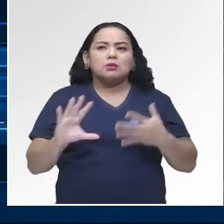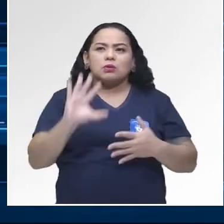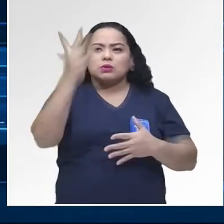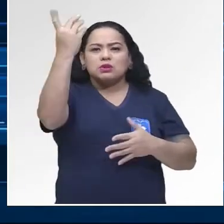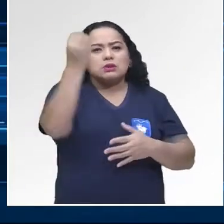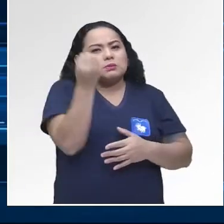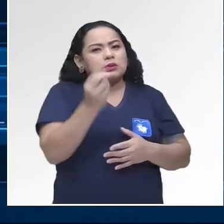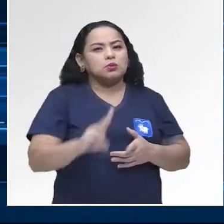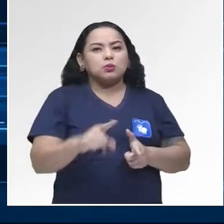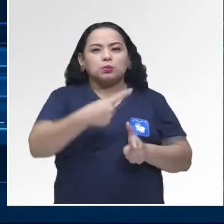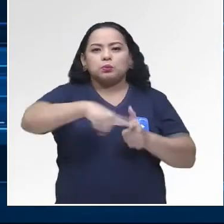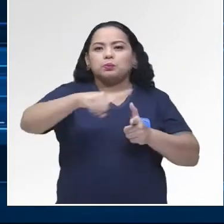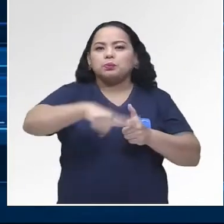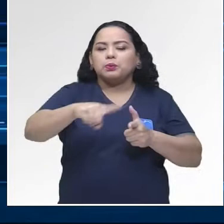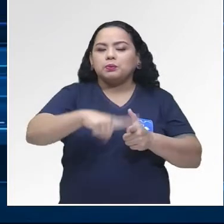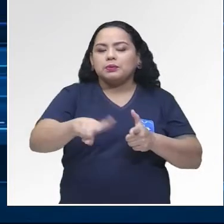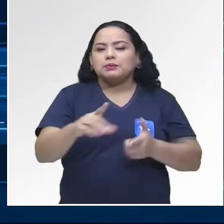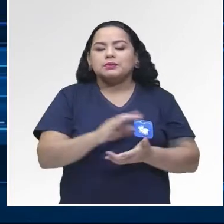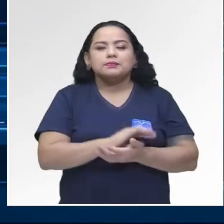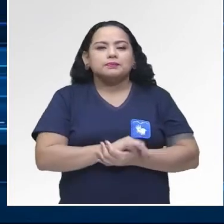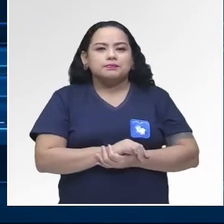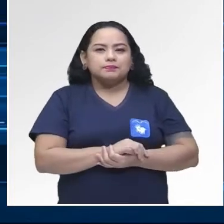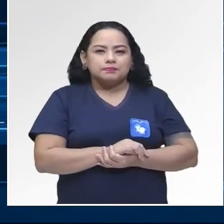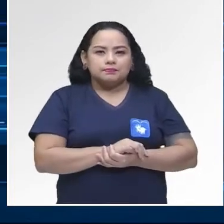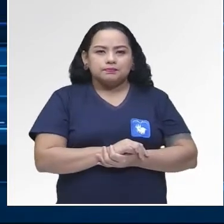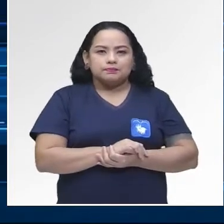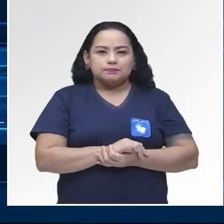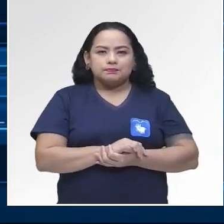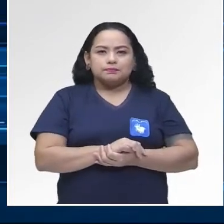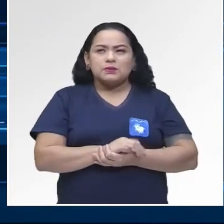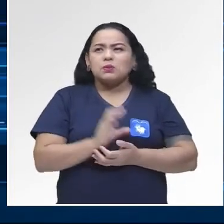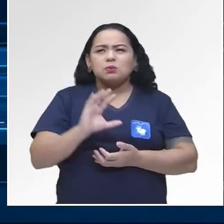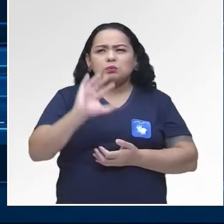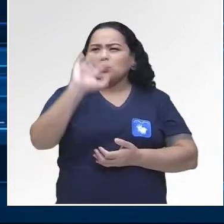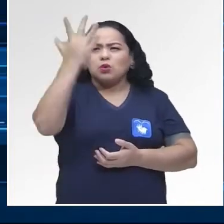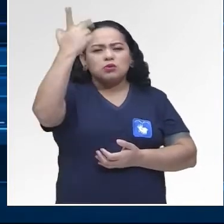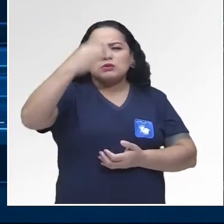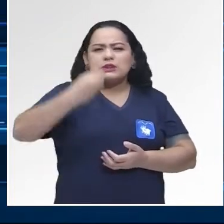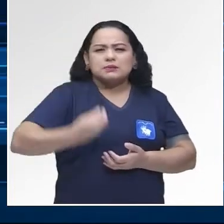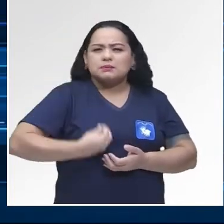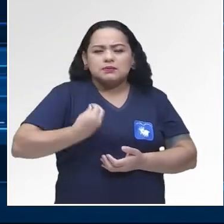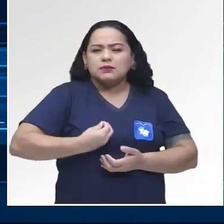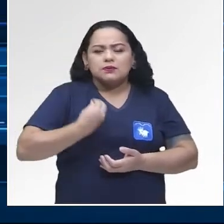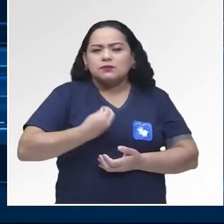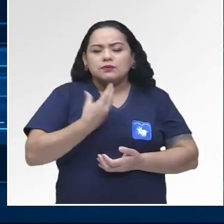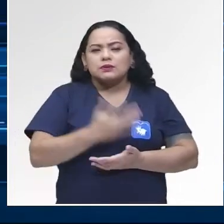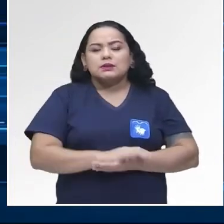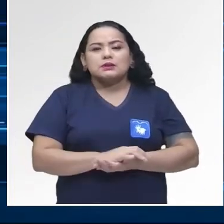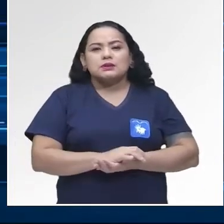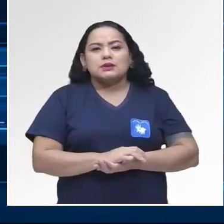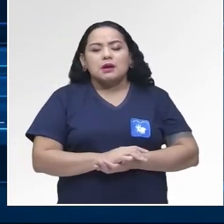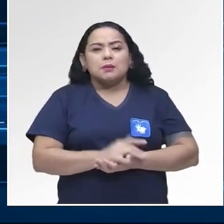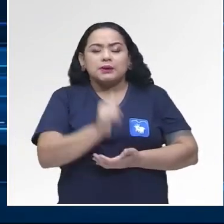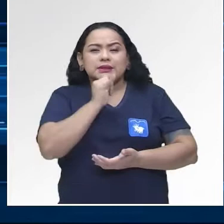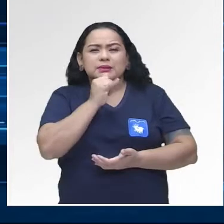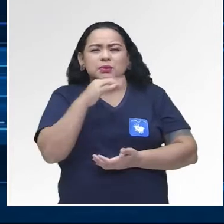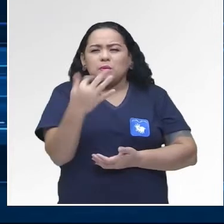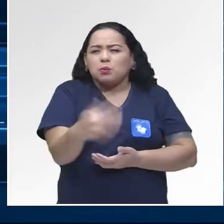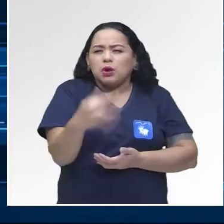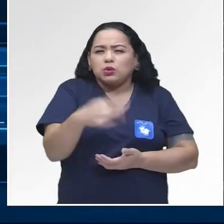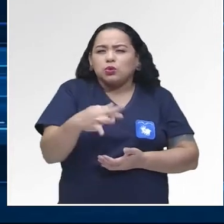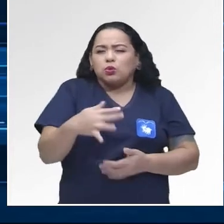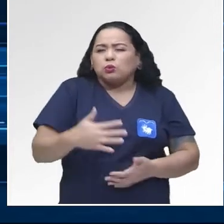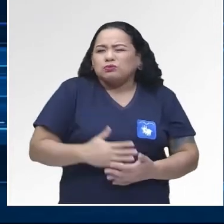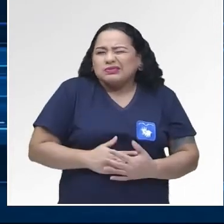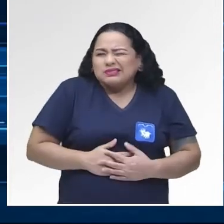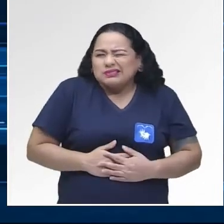problema, para uma determinada situação da vida. Você está sentindo dor de barriga, a mãe